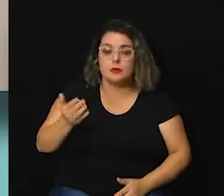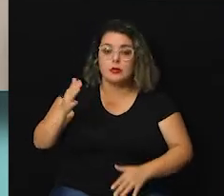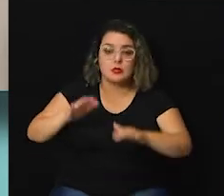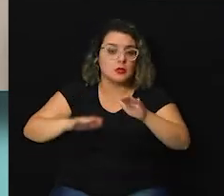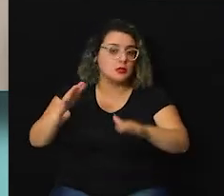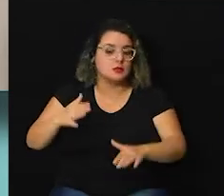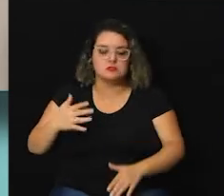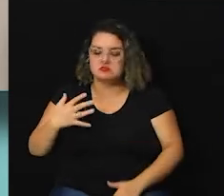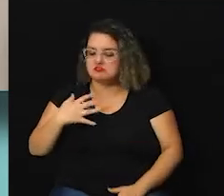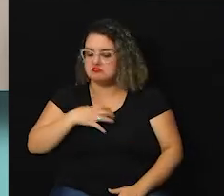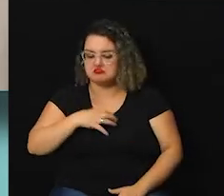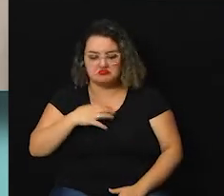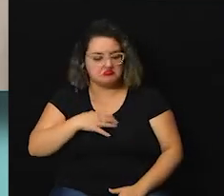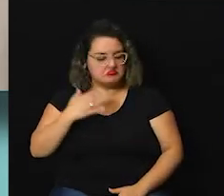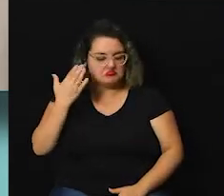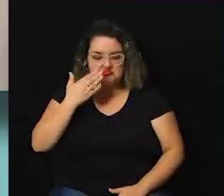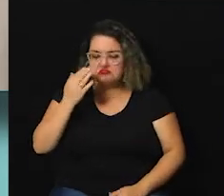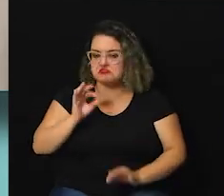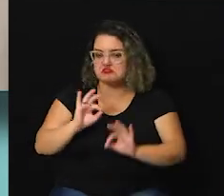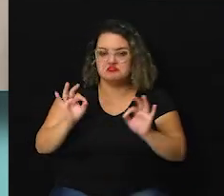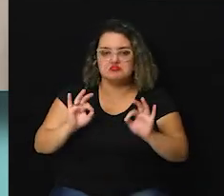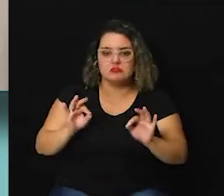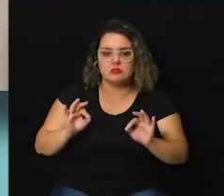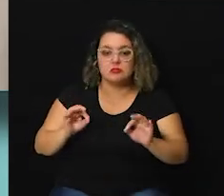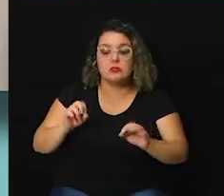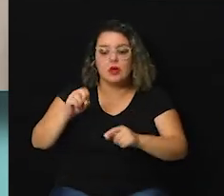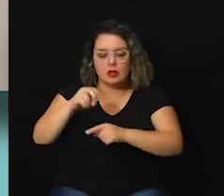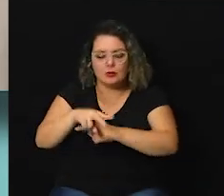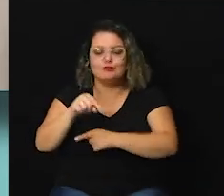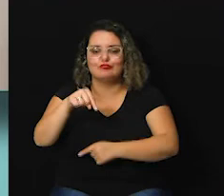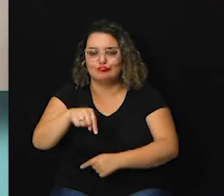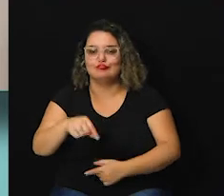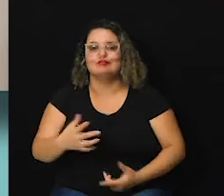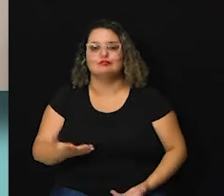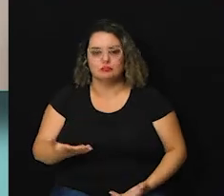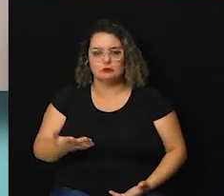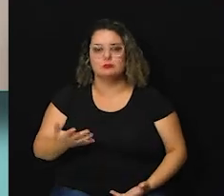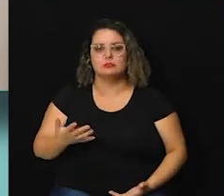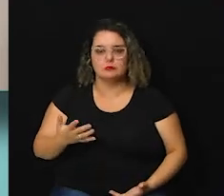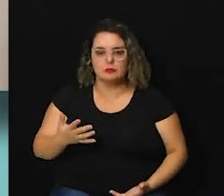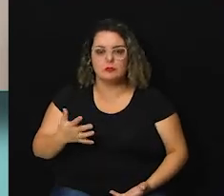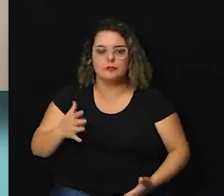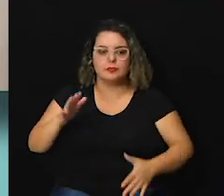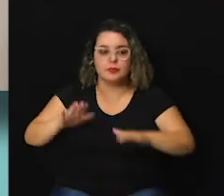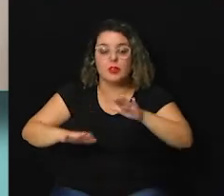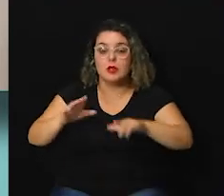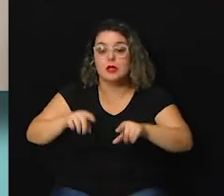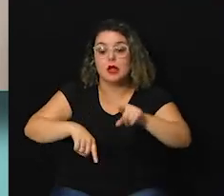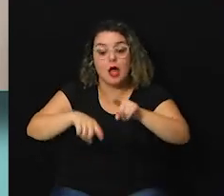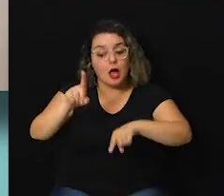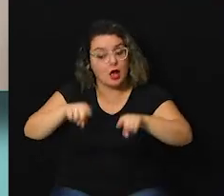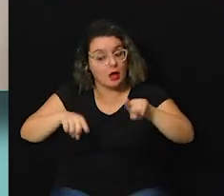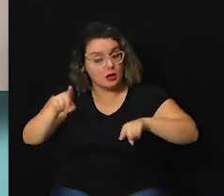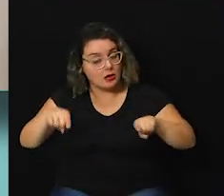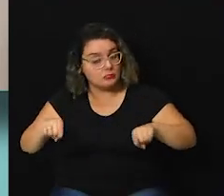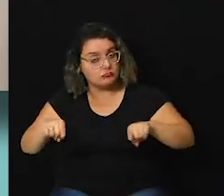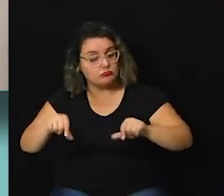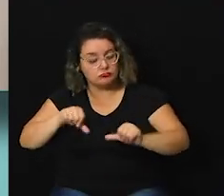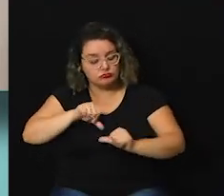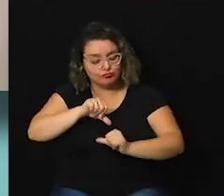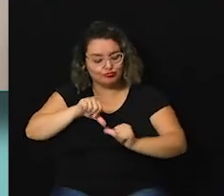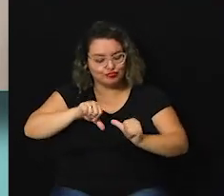muitas vezes a gente não vê, não sente, mas aquele produto está lá e pode estar causando algumas